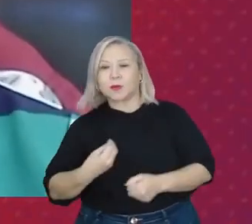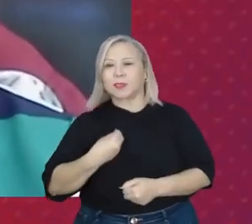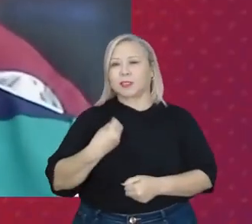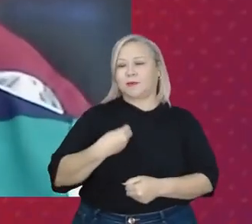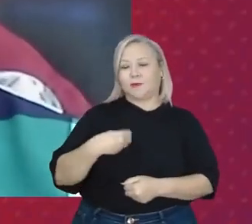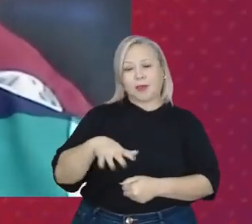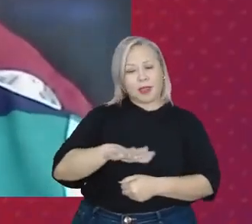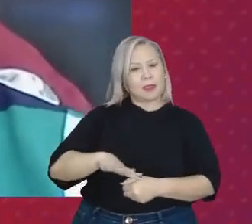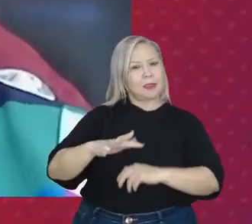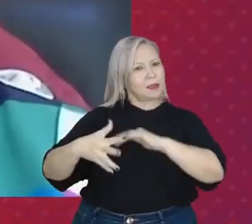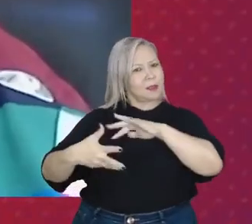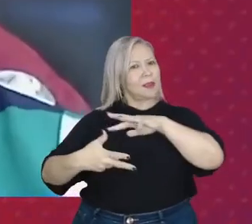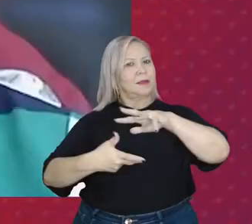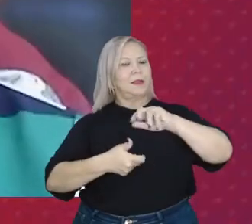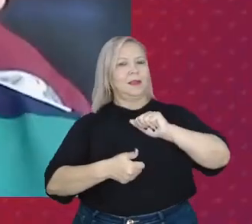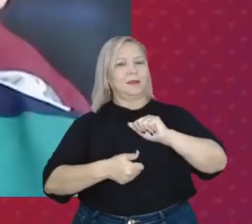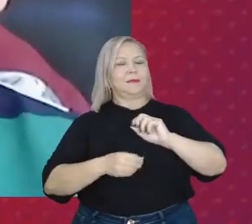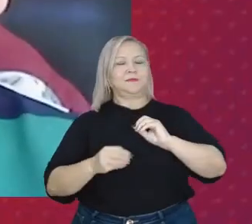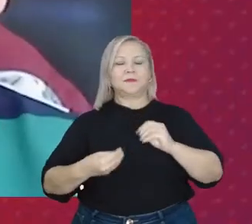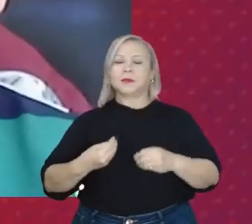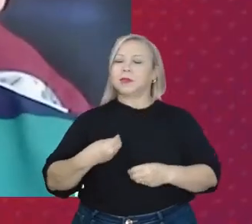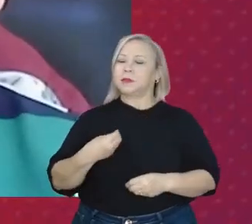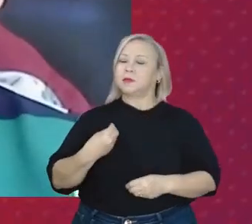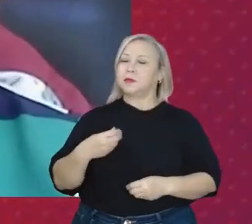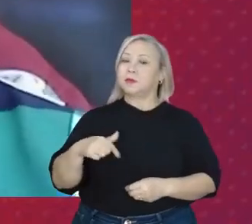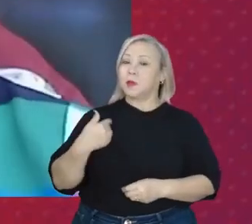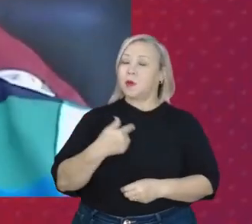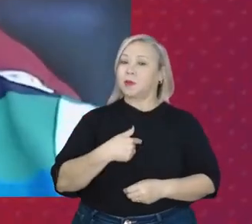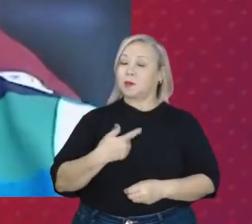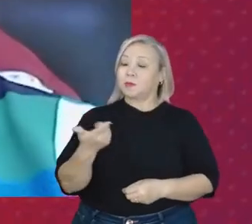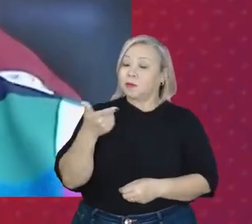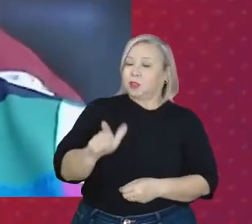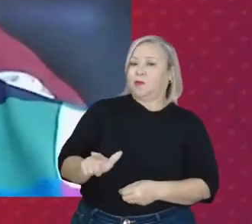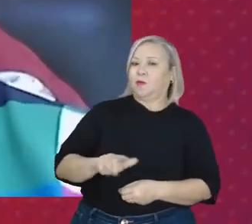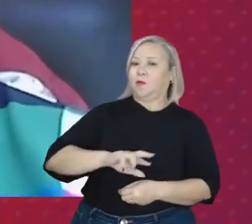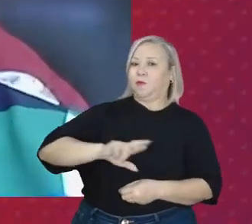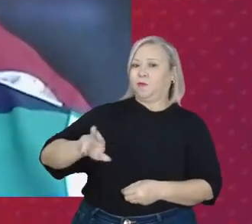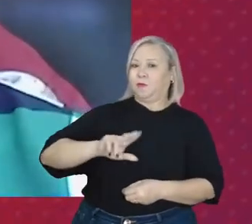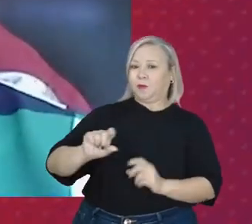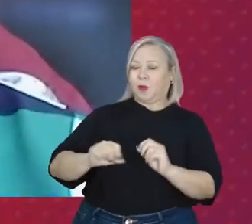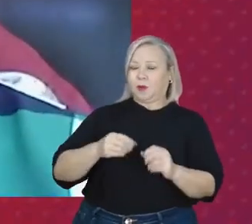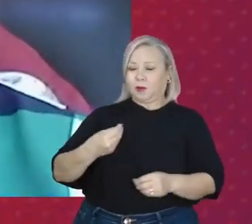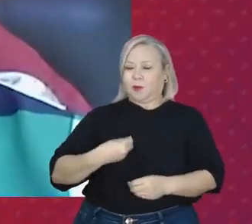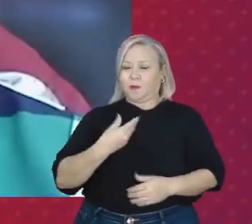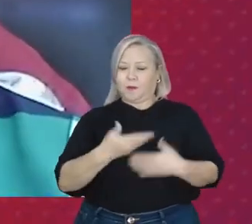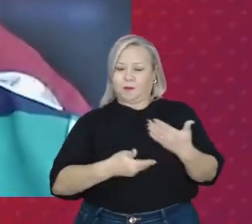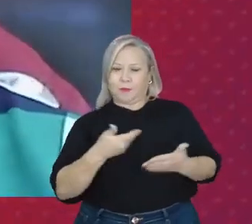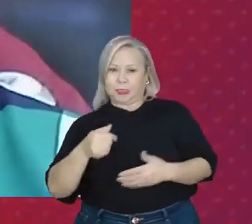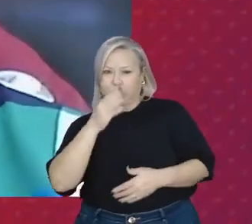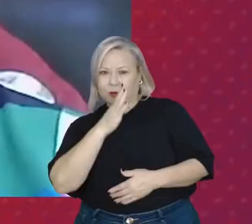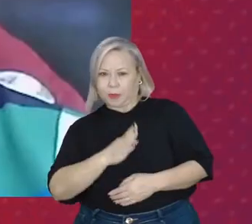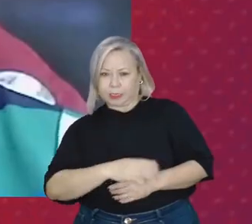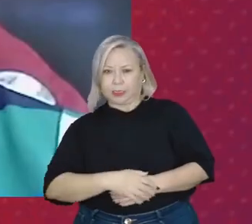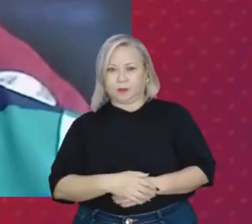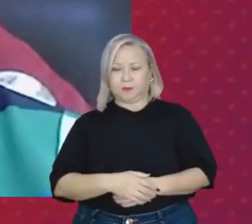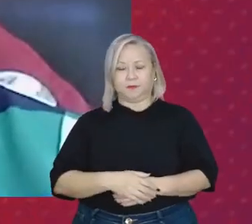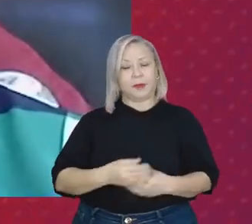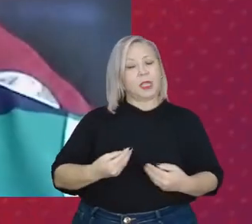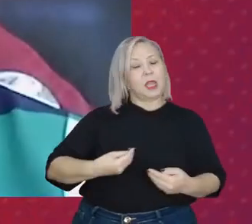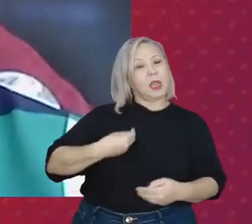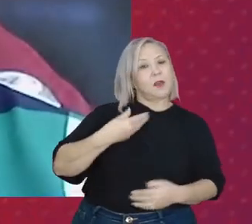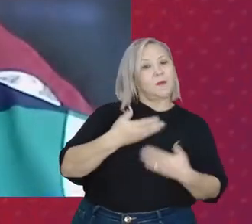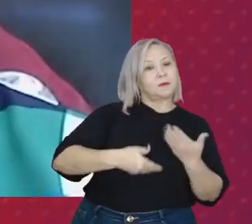da Terra. Está em nós, então, também, novamente, não só a sobrevivência do Brasil, a sobrevivência